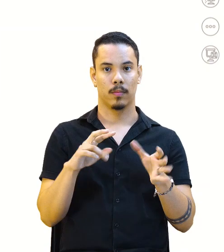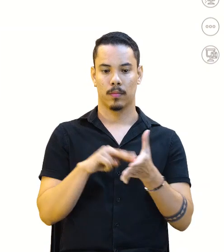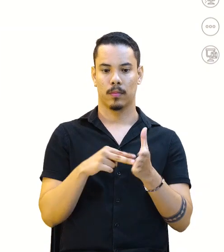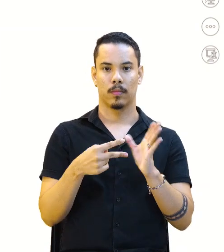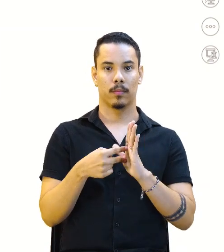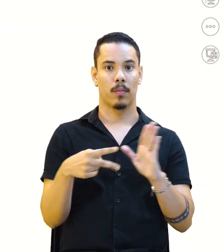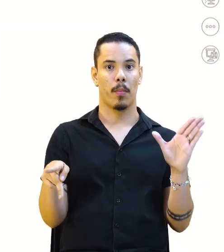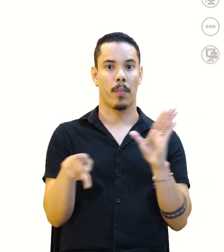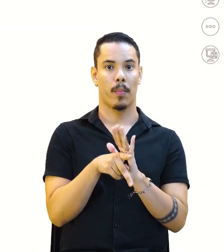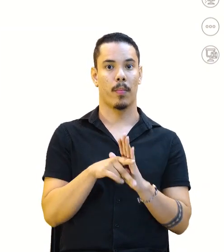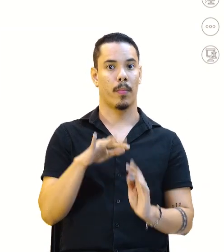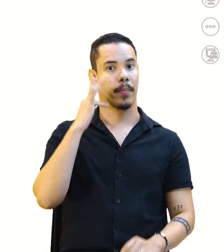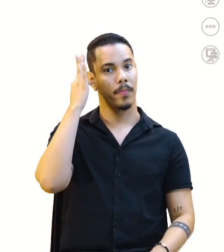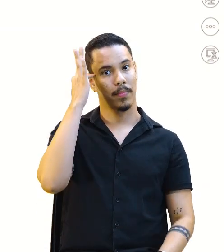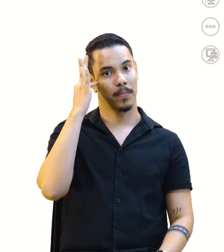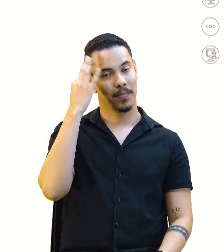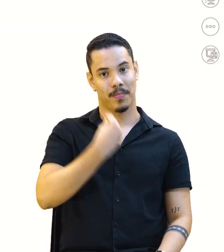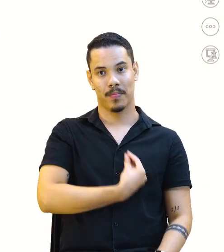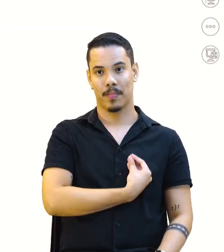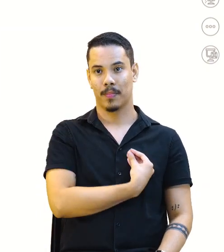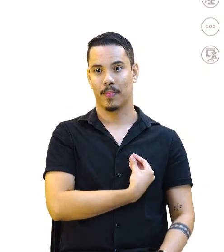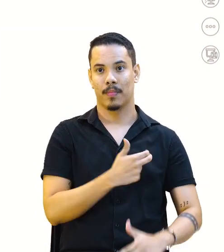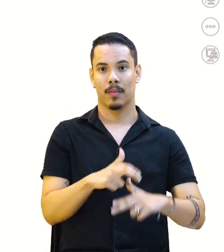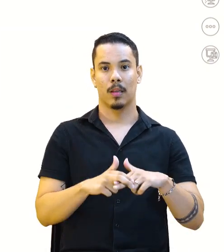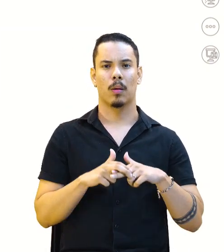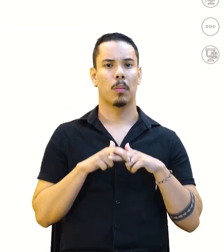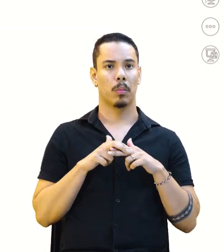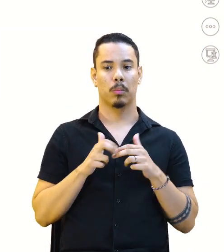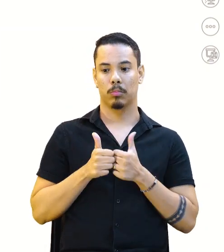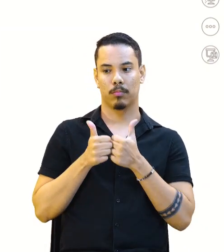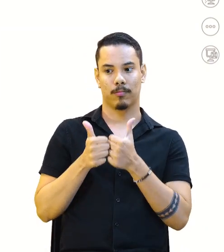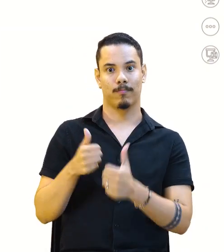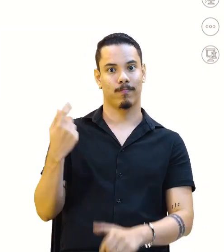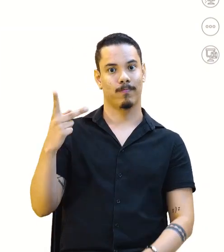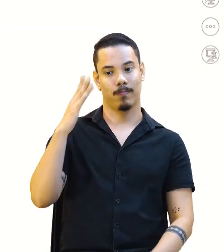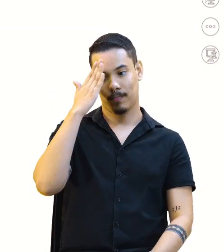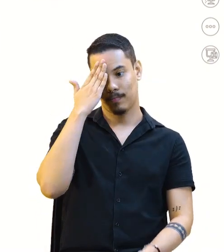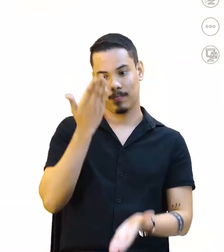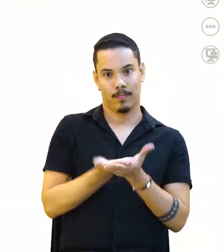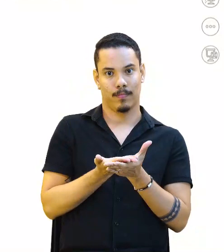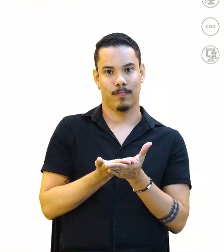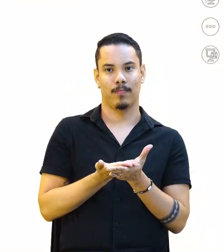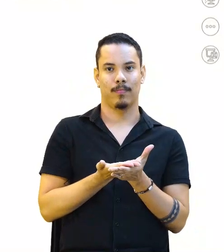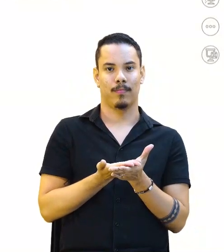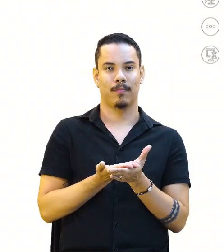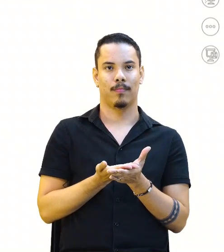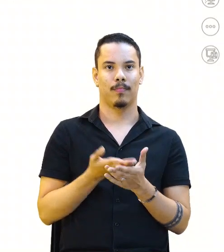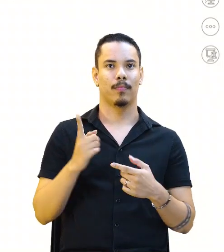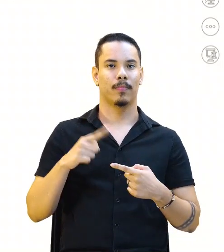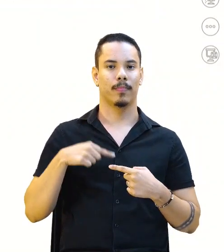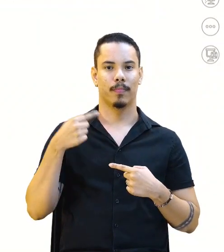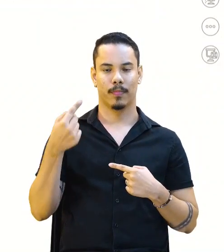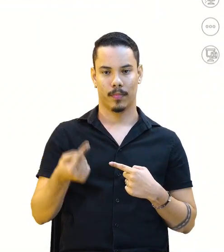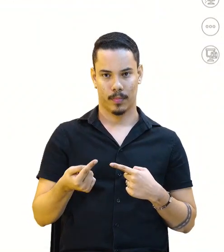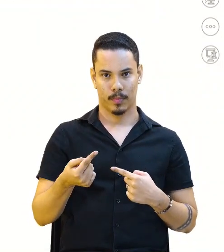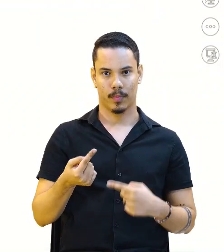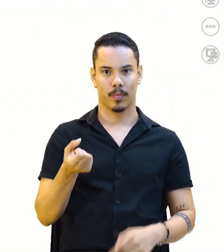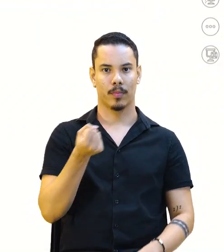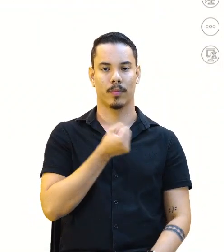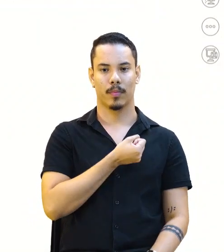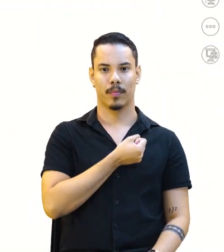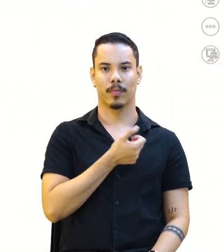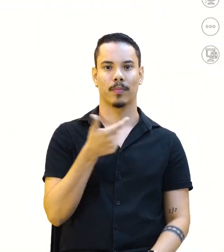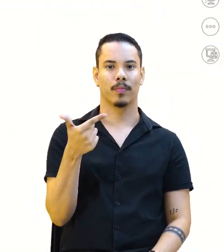própria filosofia de vida. Ele vivia conforme aquilo que ele acreditava. Próxima. Questão número